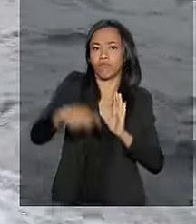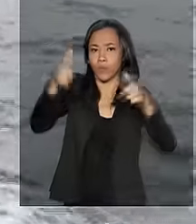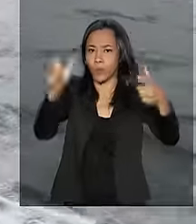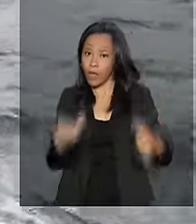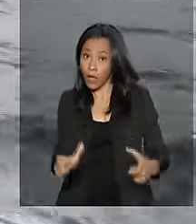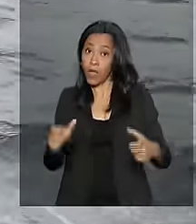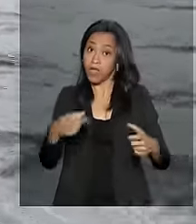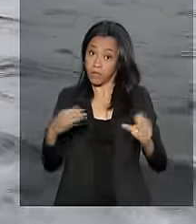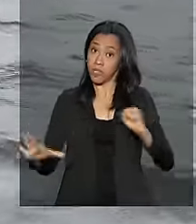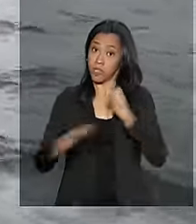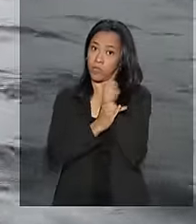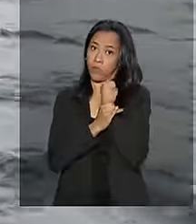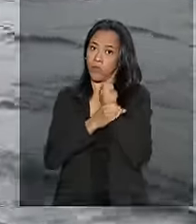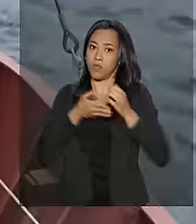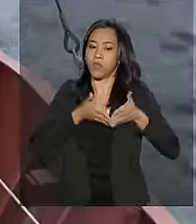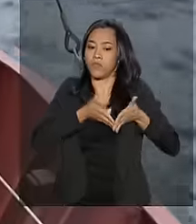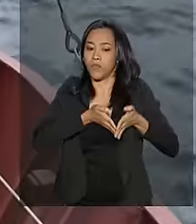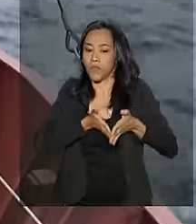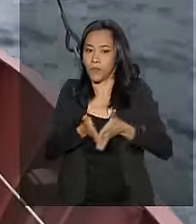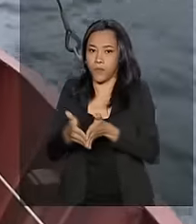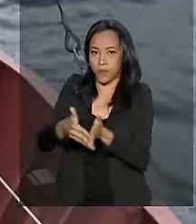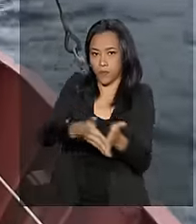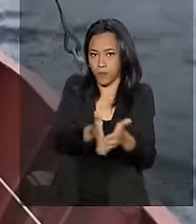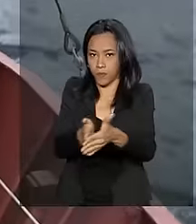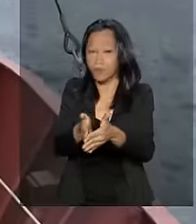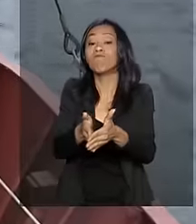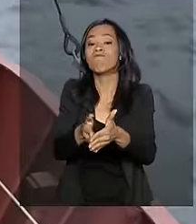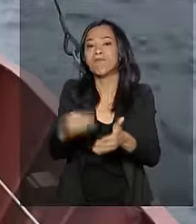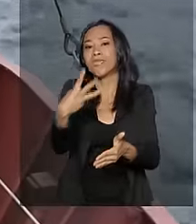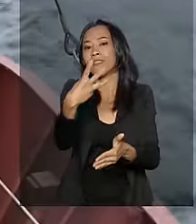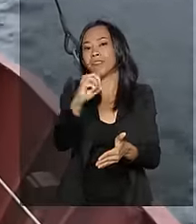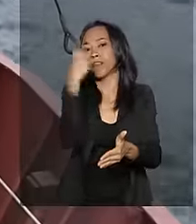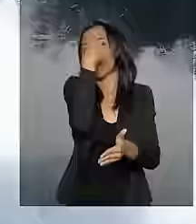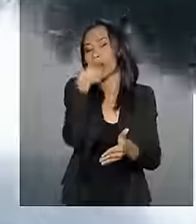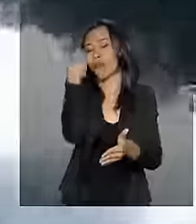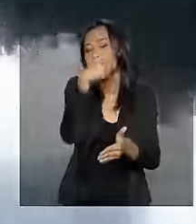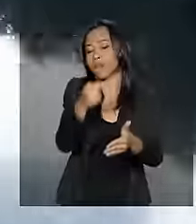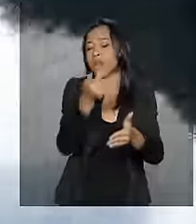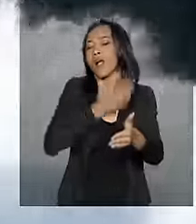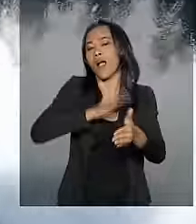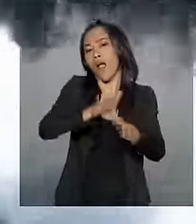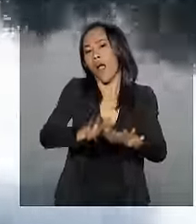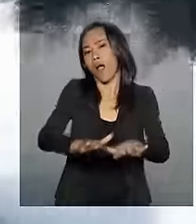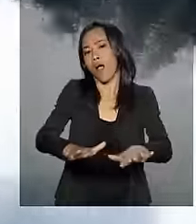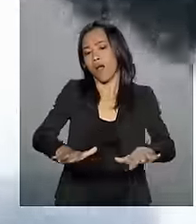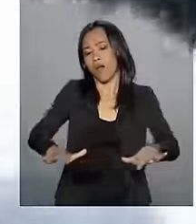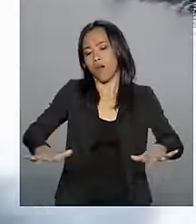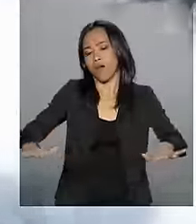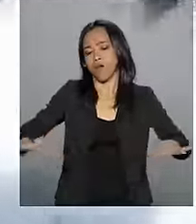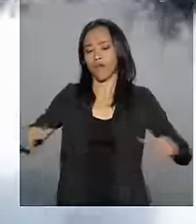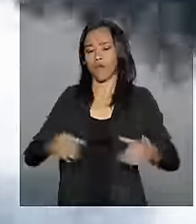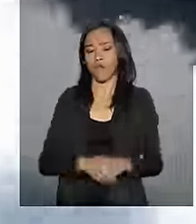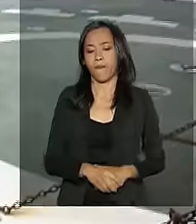navegação com segurança dentro desses canais. 30 horas de mares calmos.